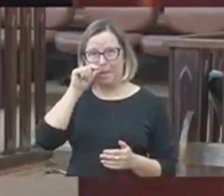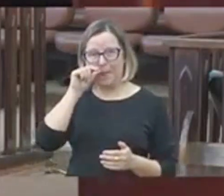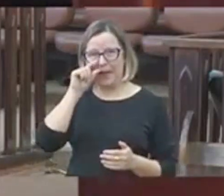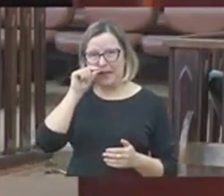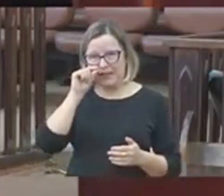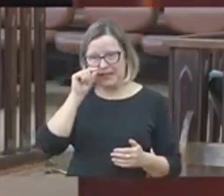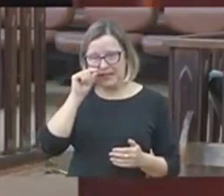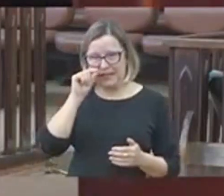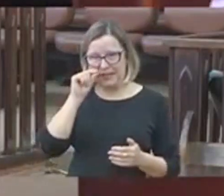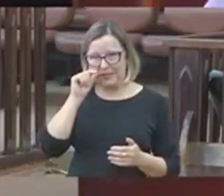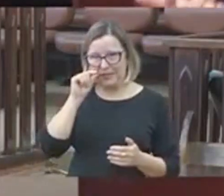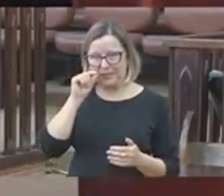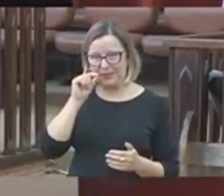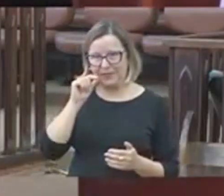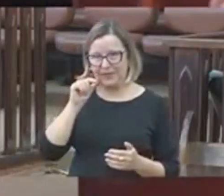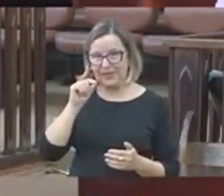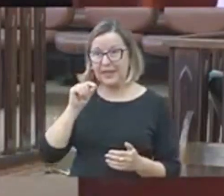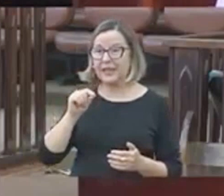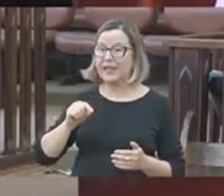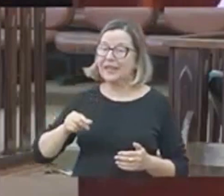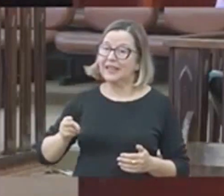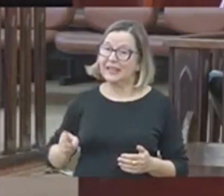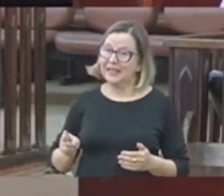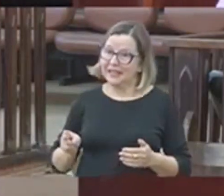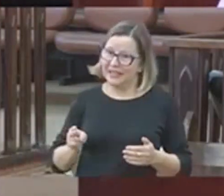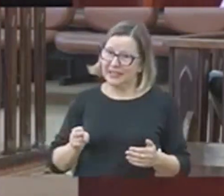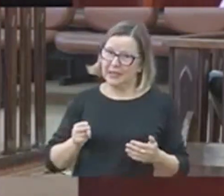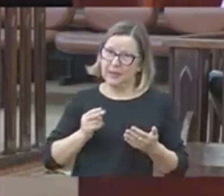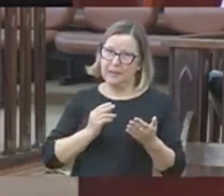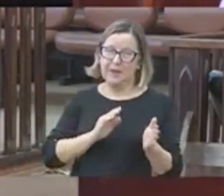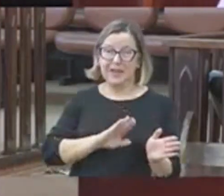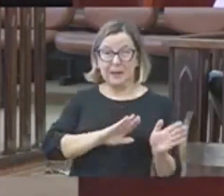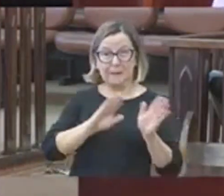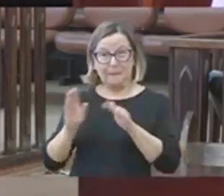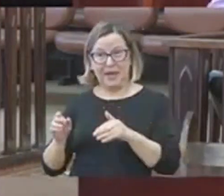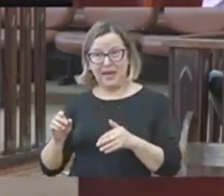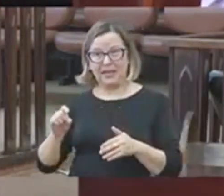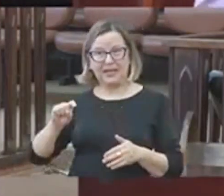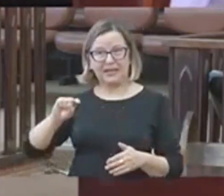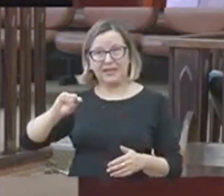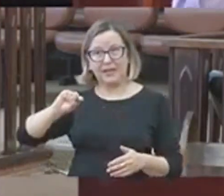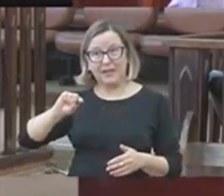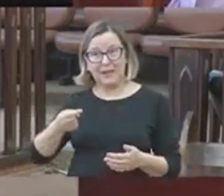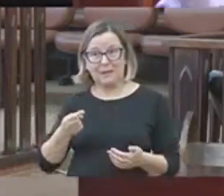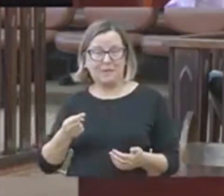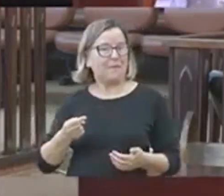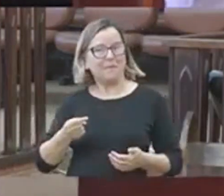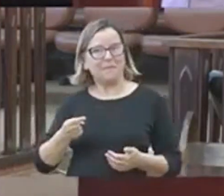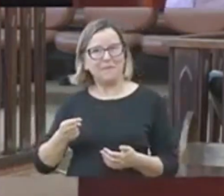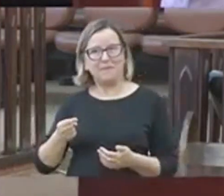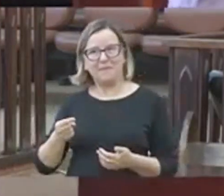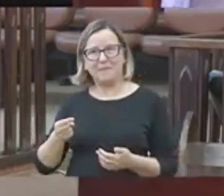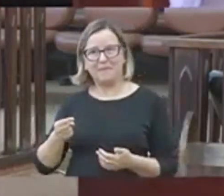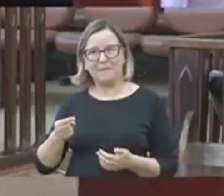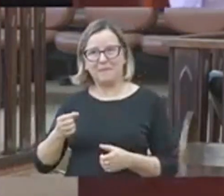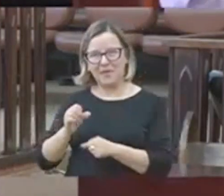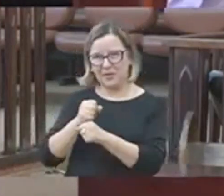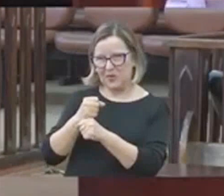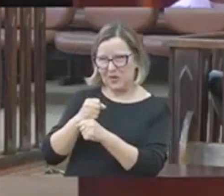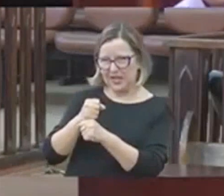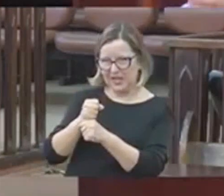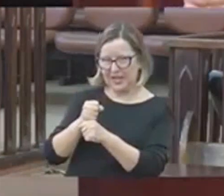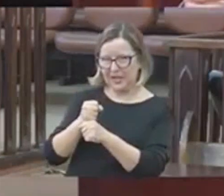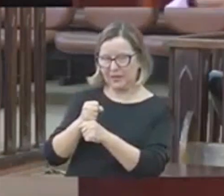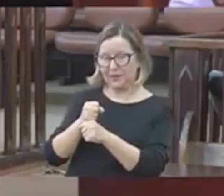pica na pedra, na rocha, mas na madeira, mas vamos imaginar a sua estrutura para picar a madeira, para